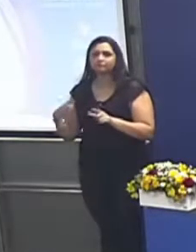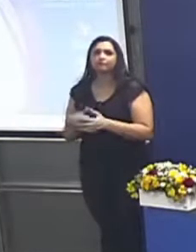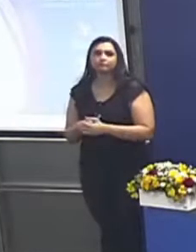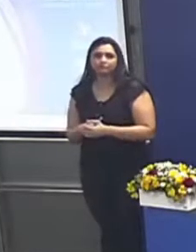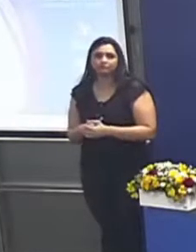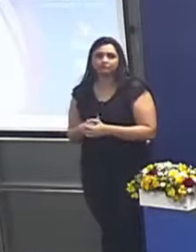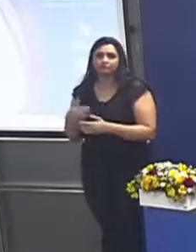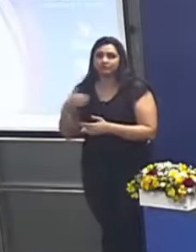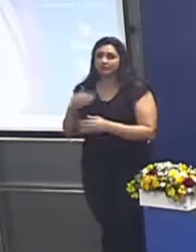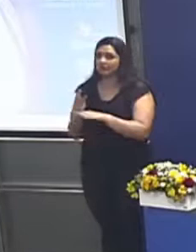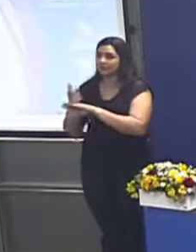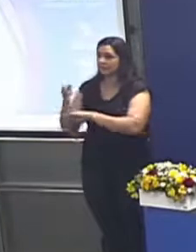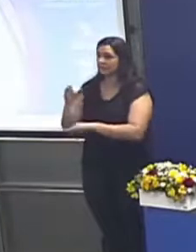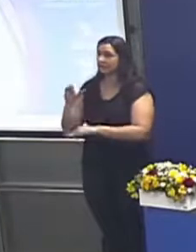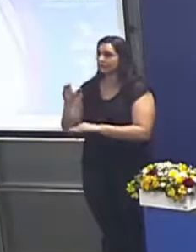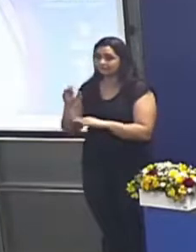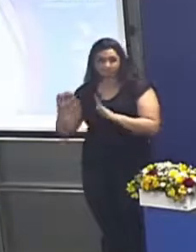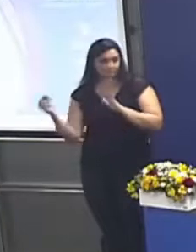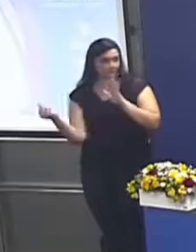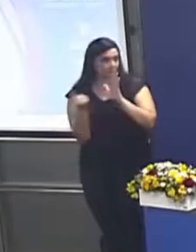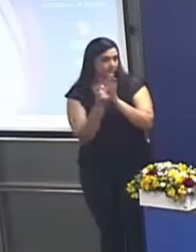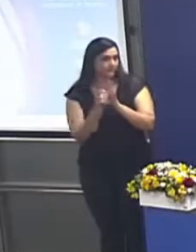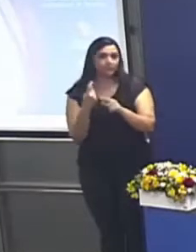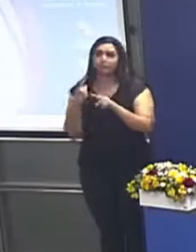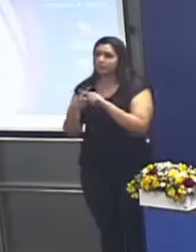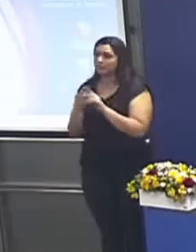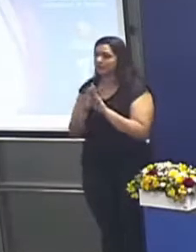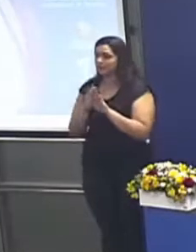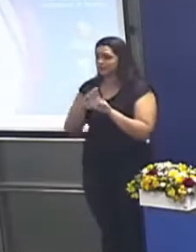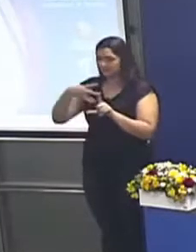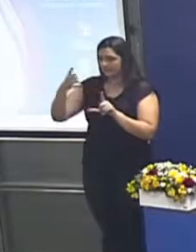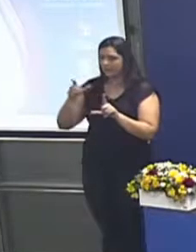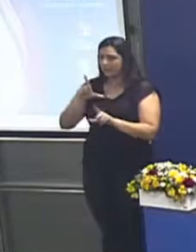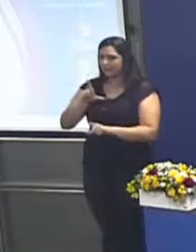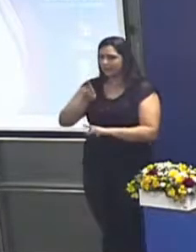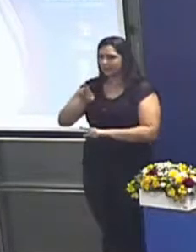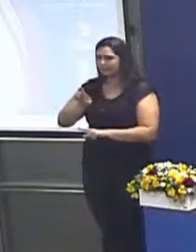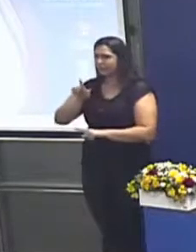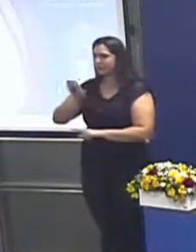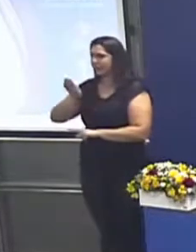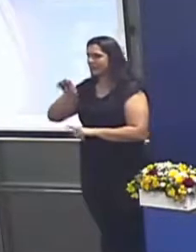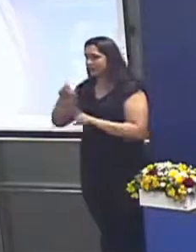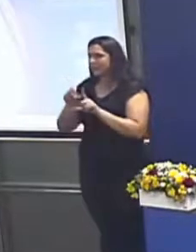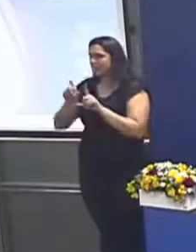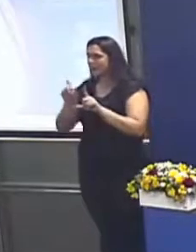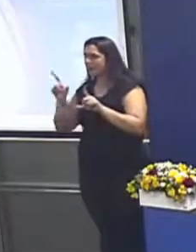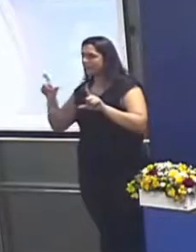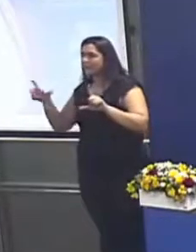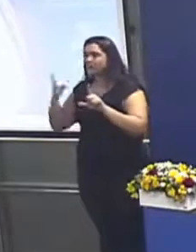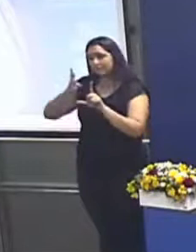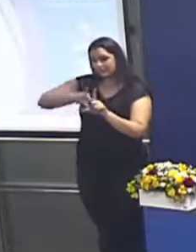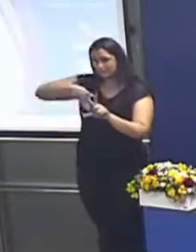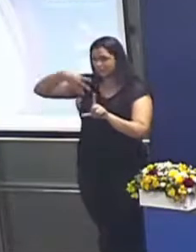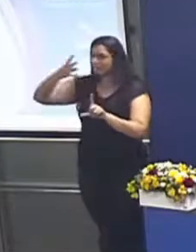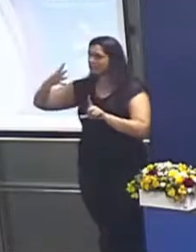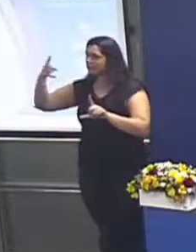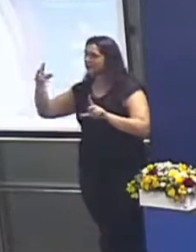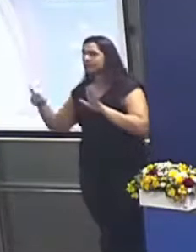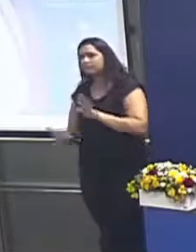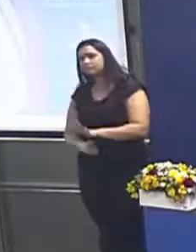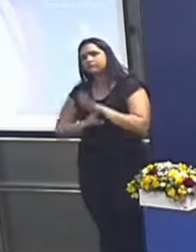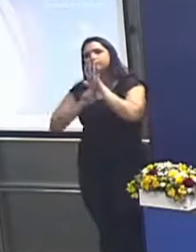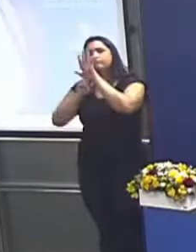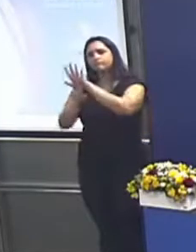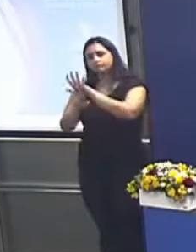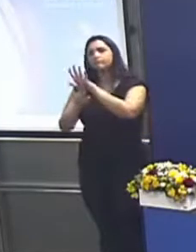LGBTQIAP+. Eu fui até colar a sigla, porque ela foi aumentando as letras, né, para tentar fazer toda a referência